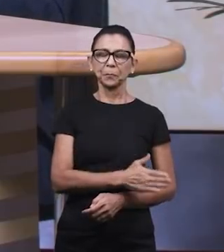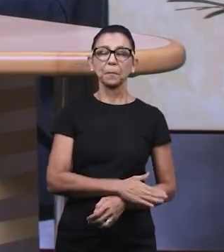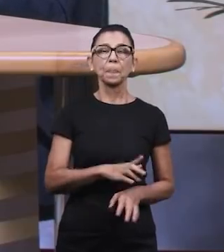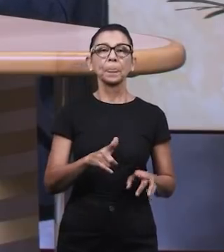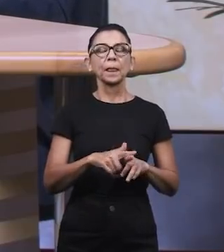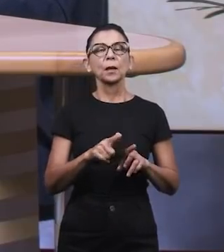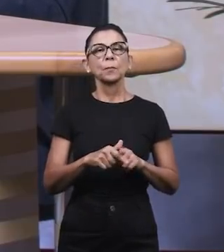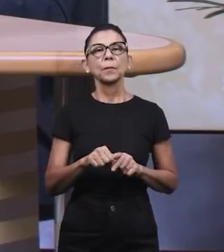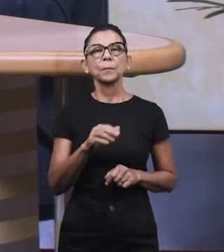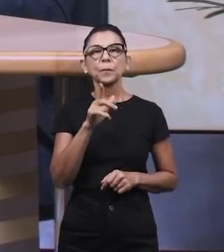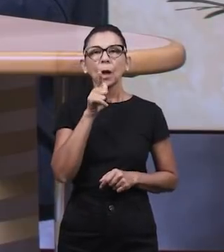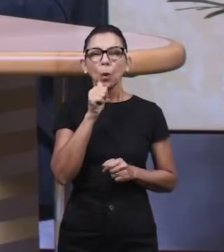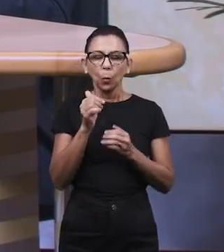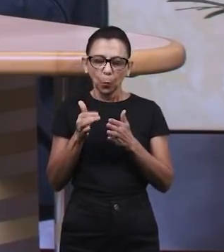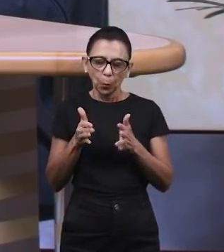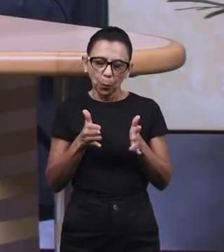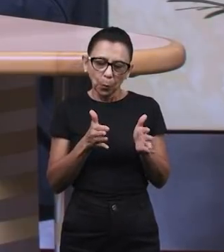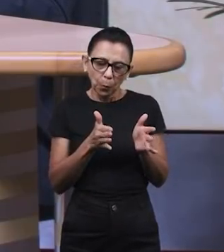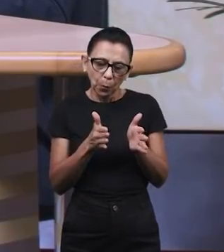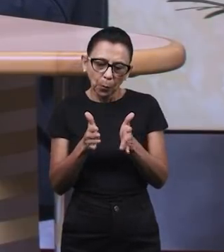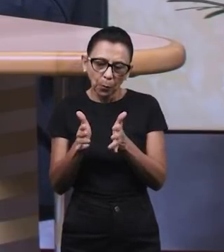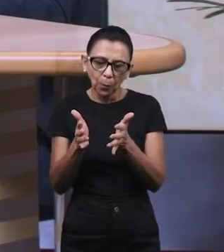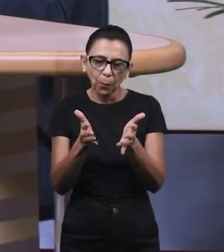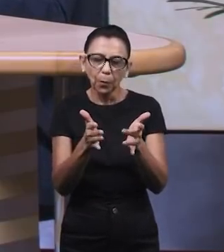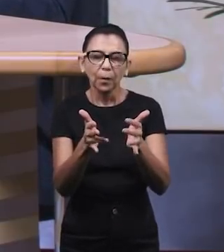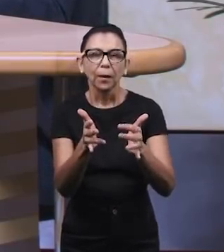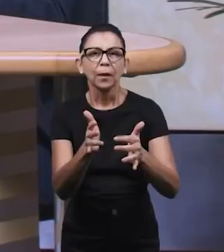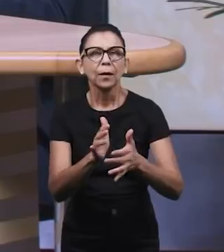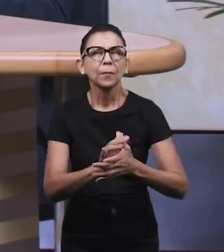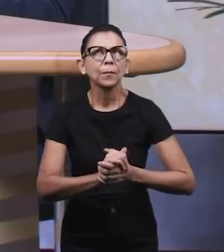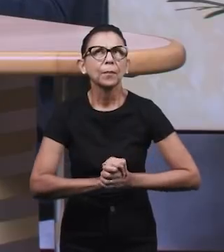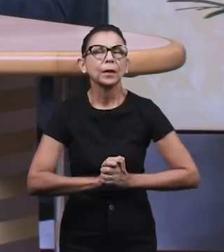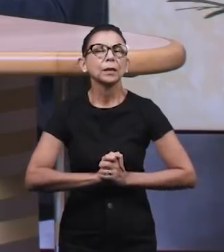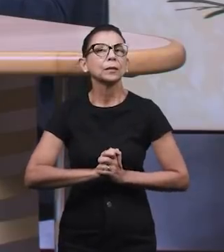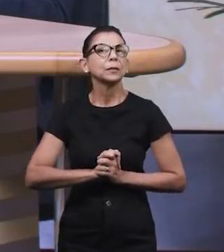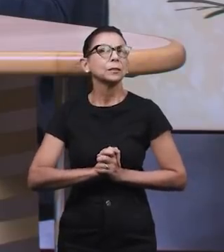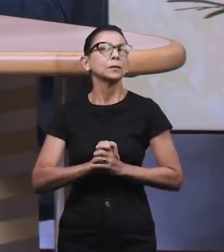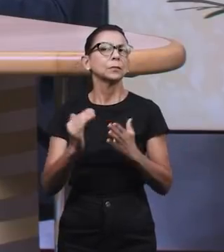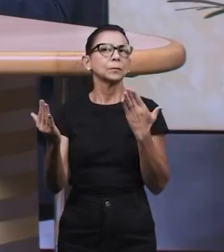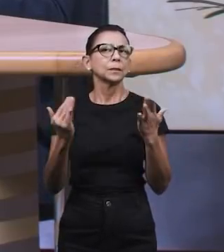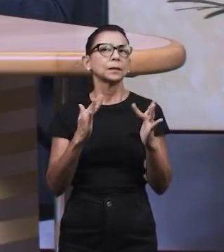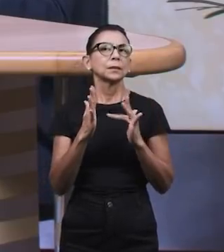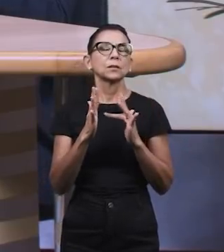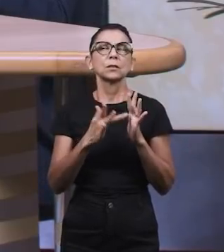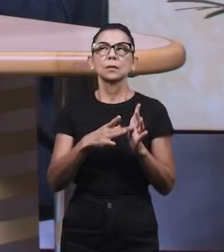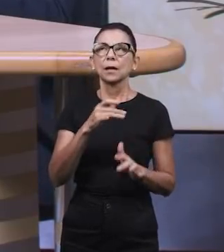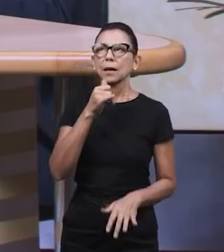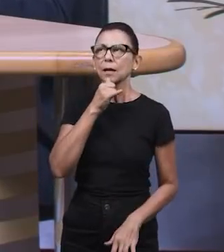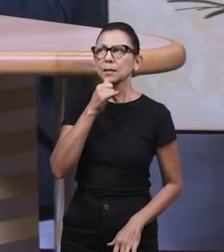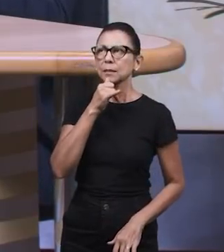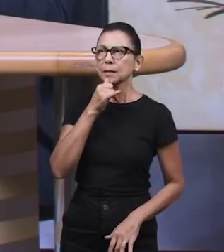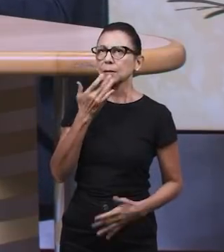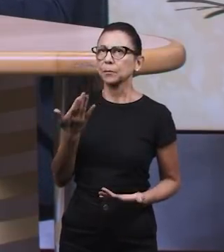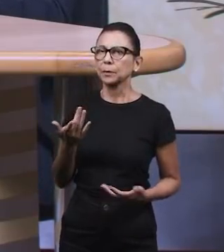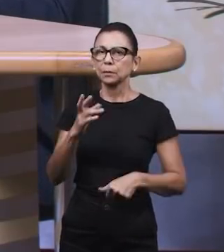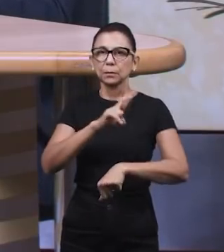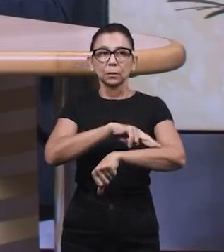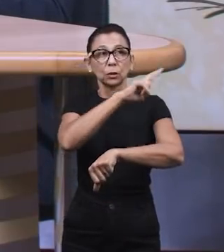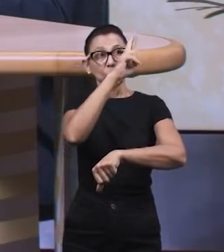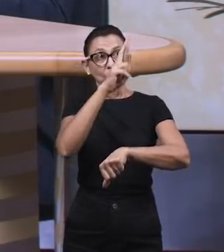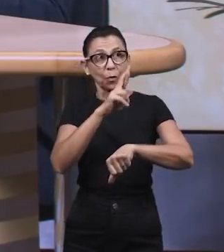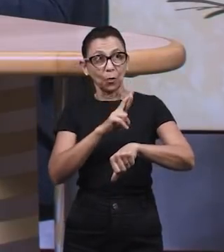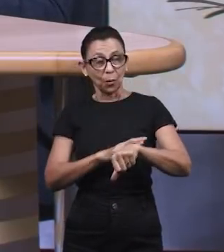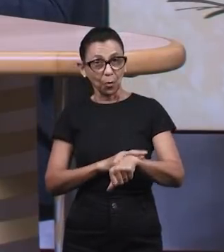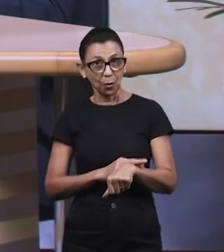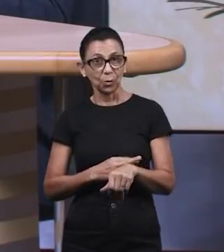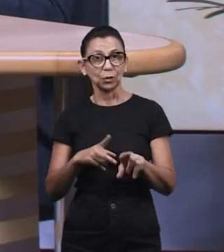símbolo, figura não, é um símbolo, né, de Jesus. Porque você vai ver figura num outro sentido. Sim. Por exemplo, você pega a rocha